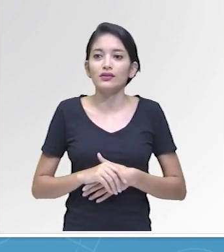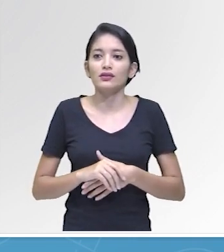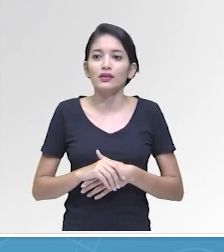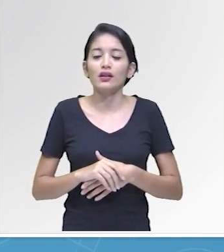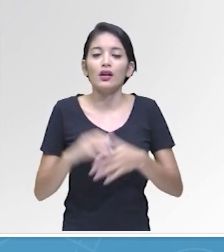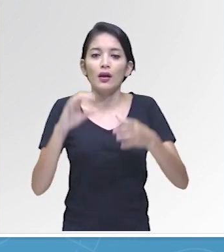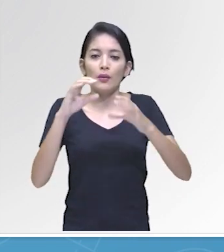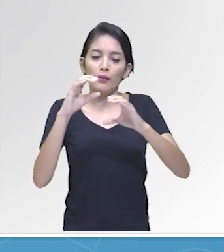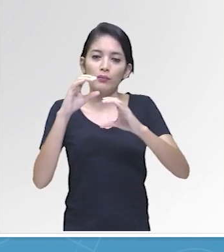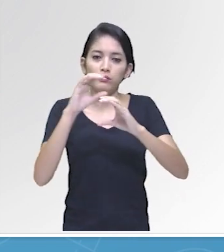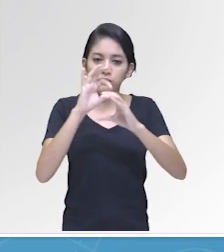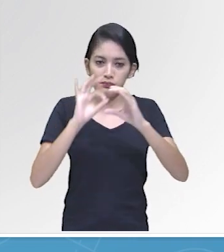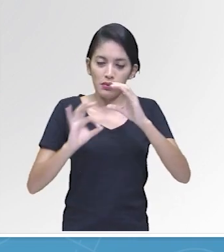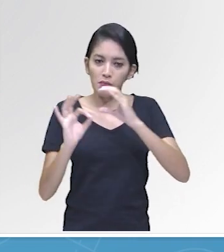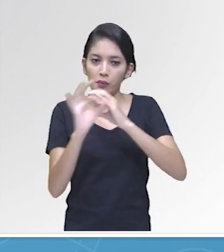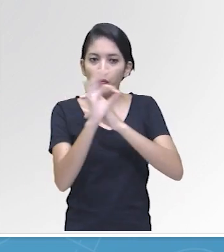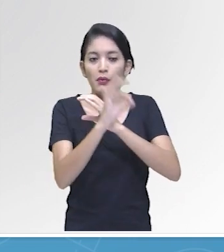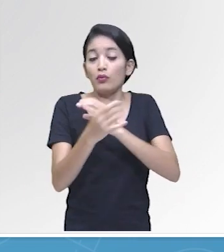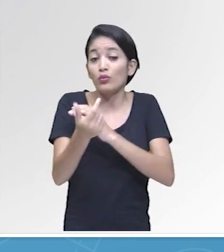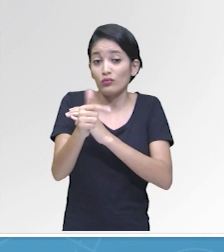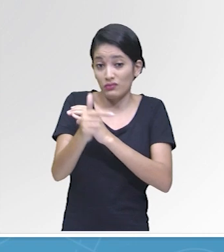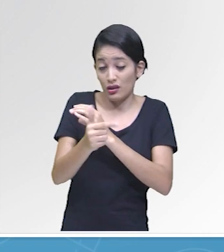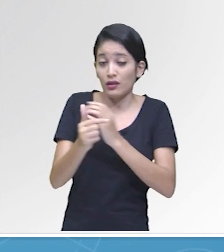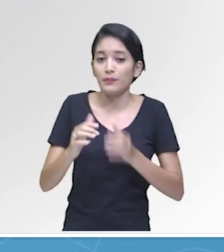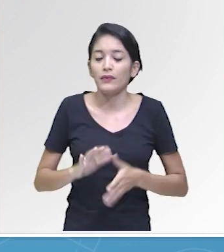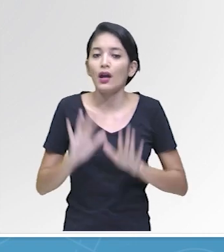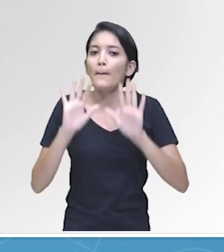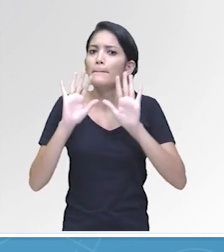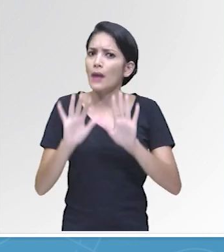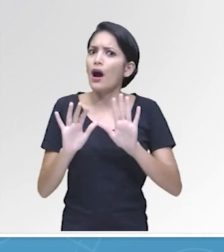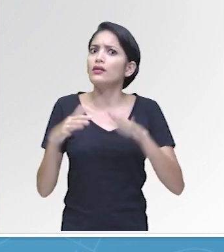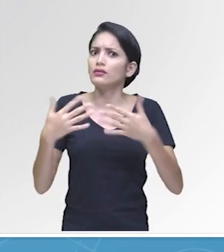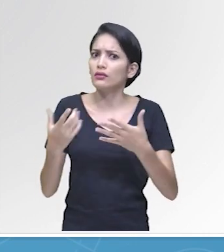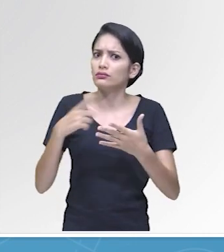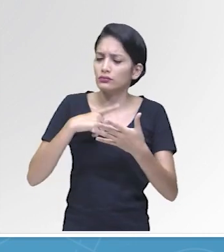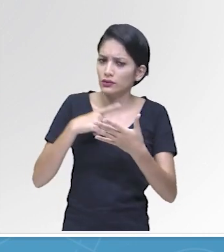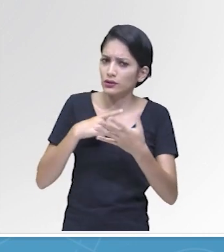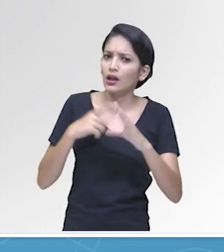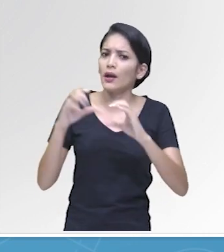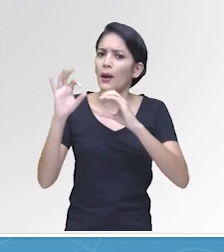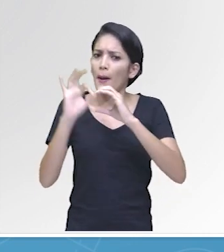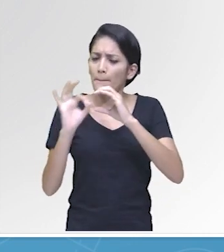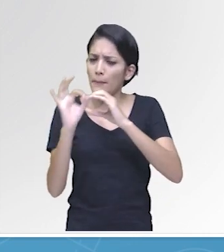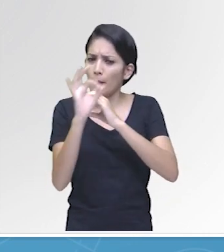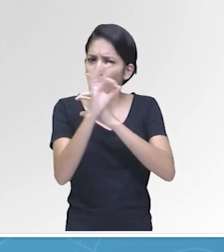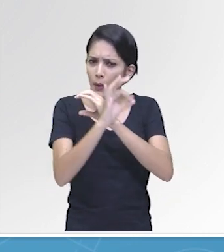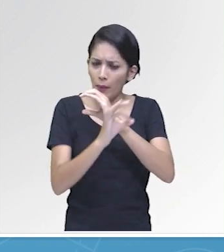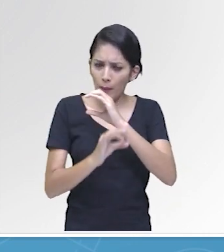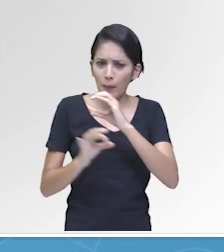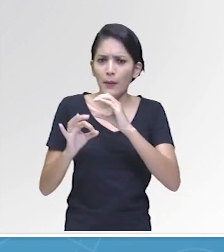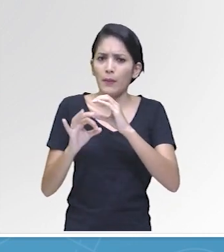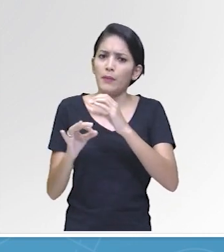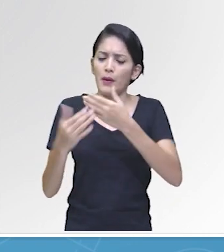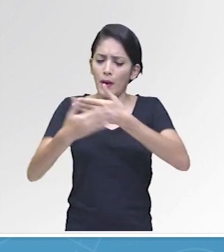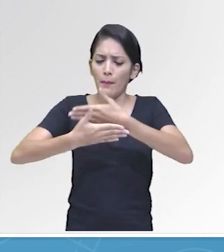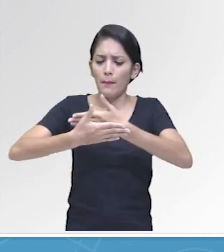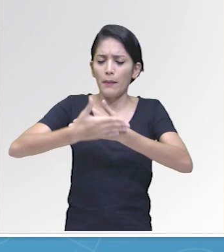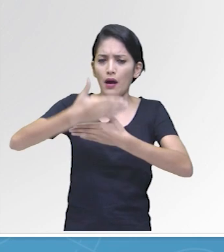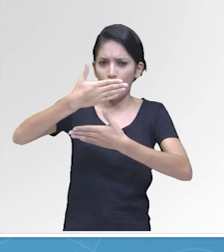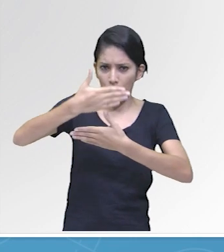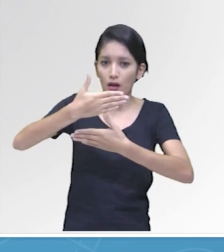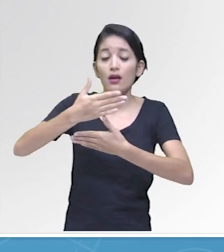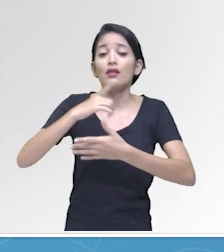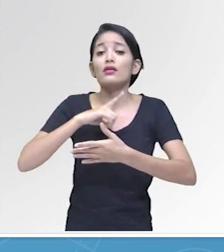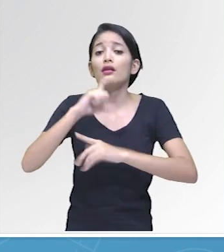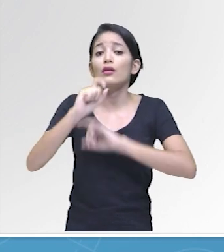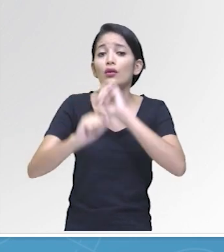sua estrutura, né? E quando ele possui ribossomos, né, aderidos na sua parede, aí você vai